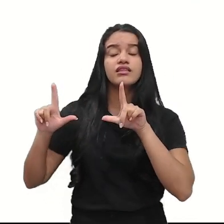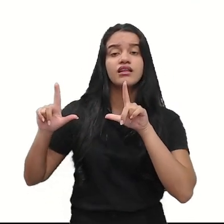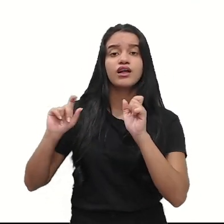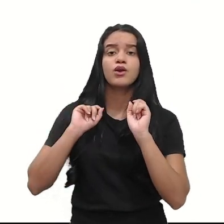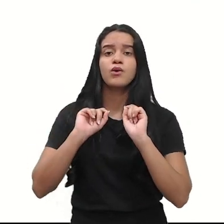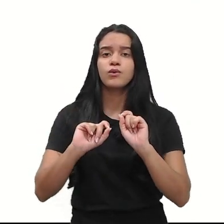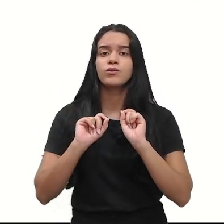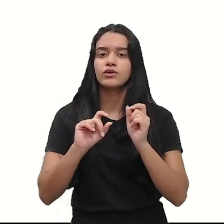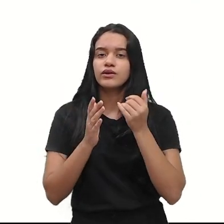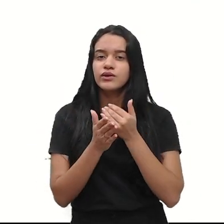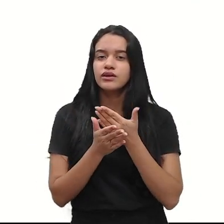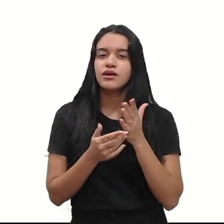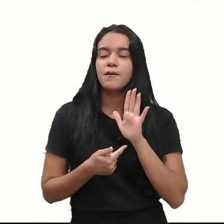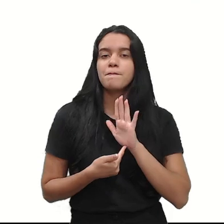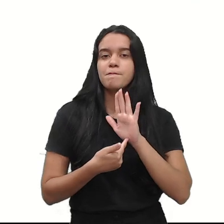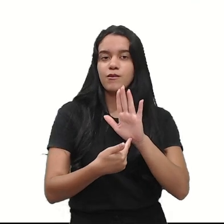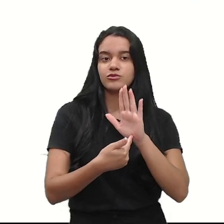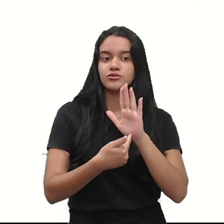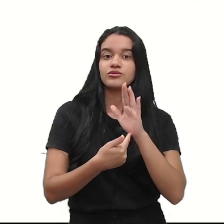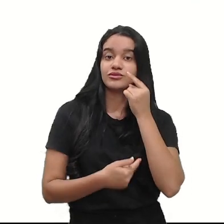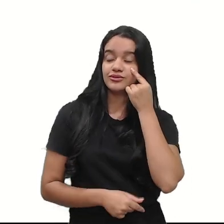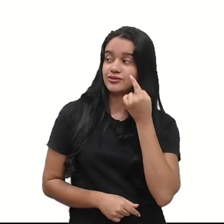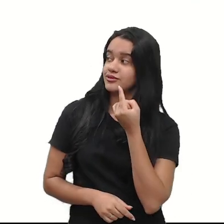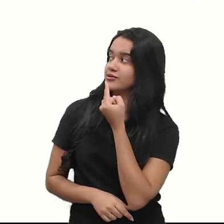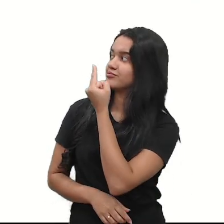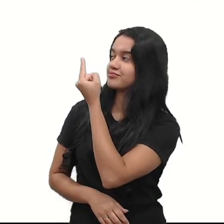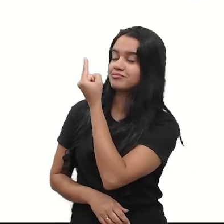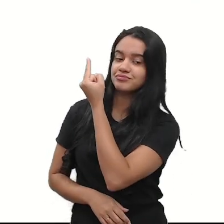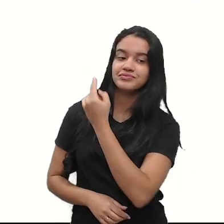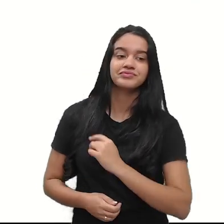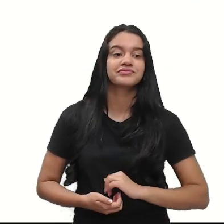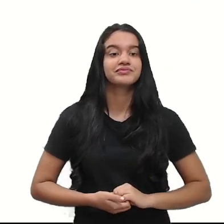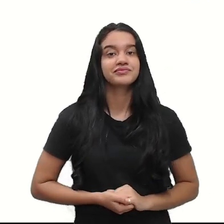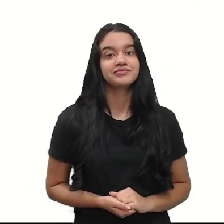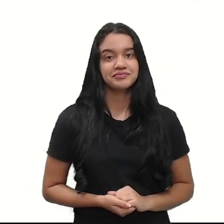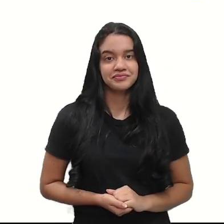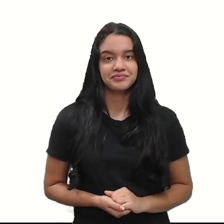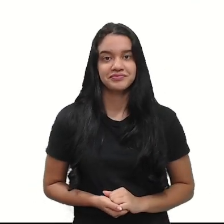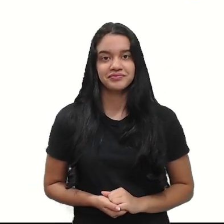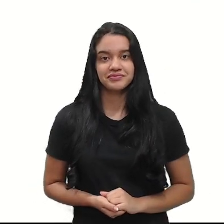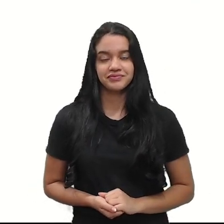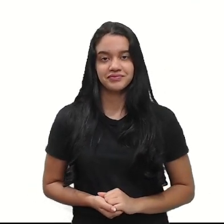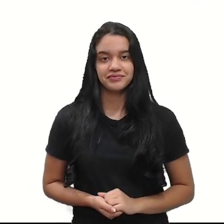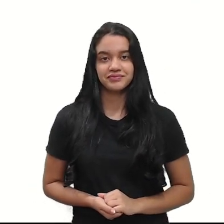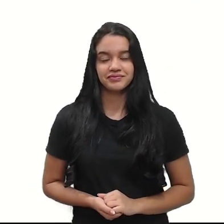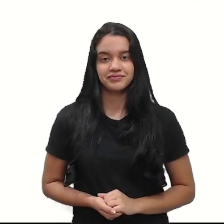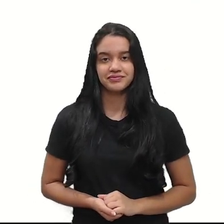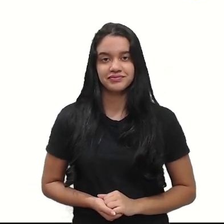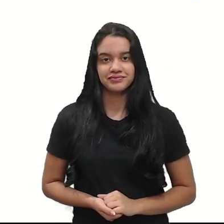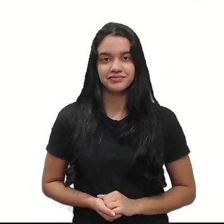a página inicial do Canva e o seu menu principal.